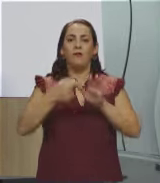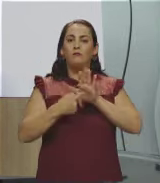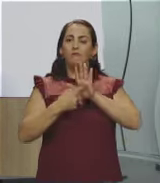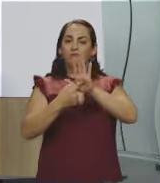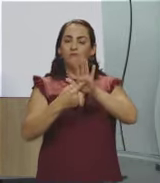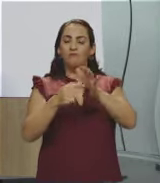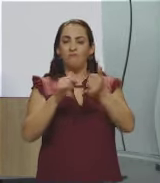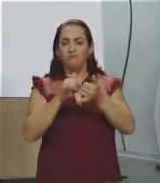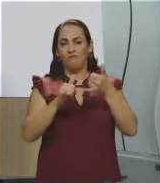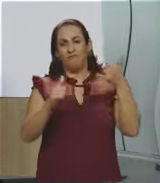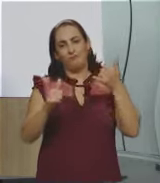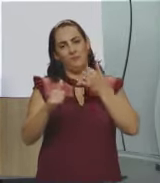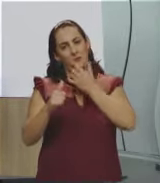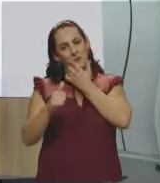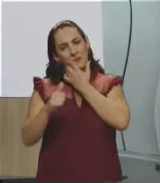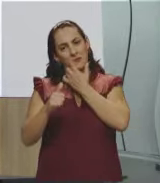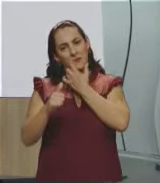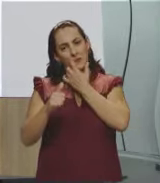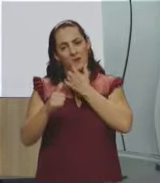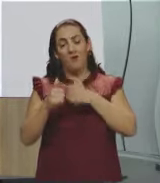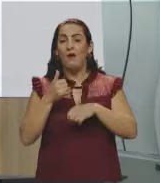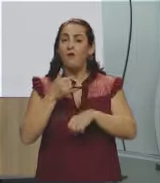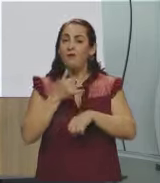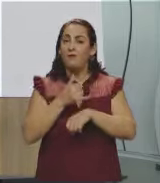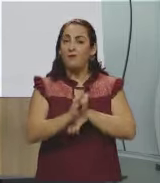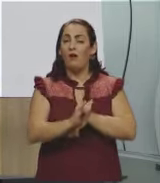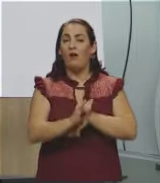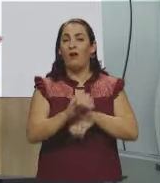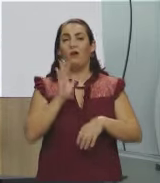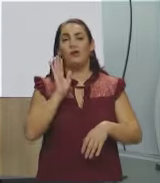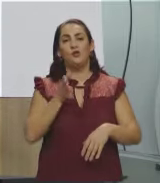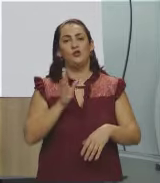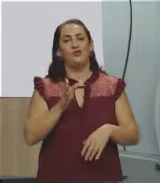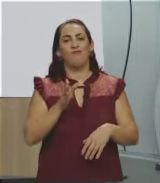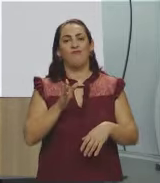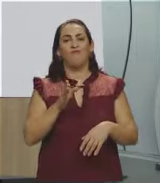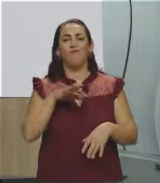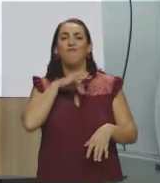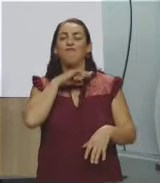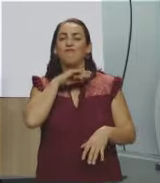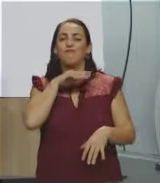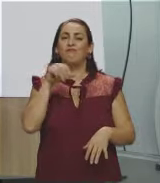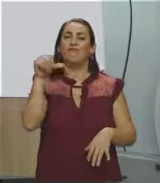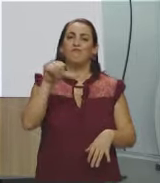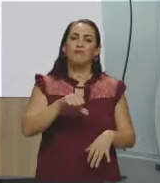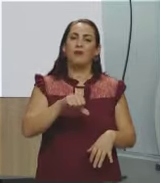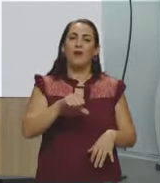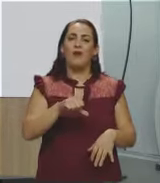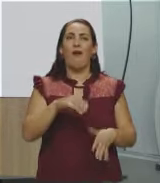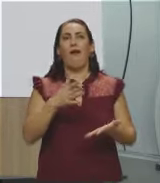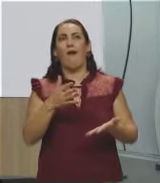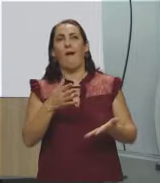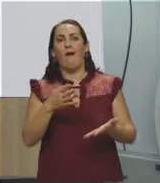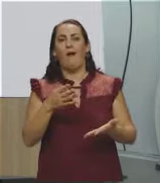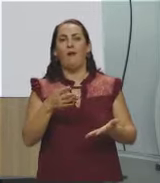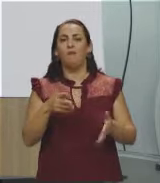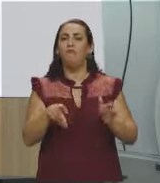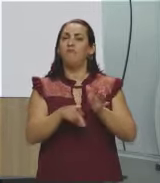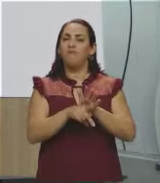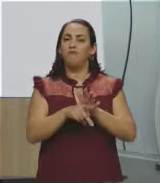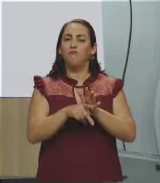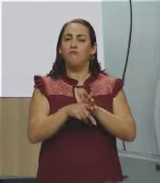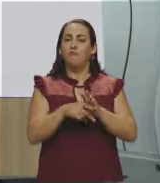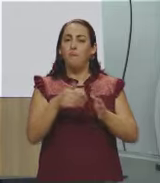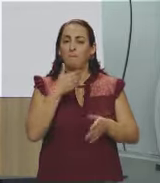Já o ferro não é um bom condutor, como muita gente pensa o contrário. O pessoal pensa, o ferro é um metal, então ele é bom condutor de